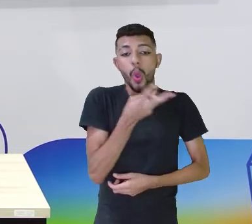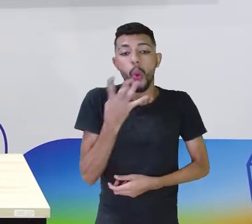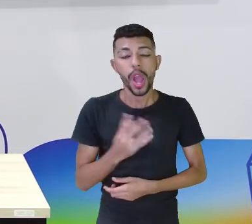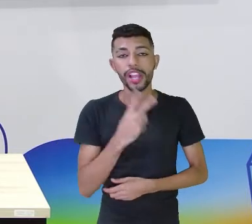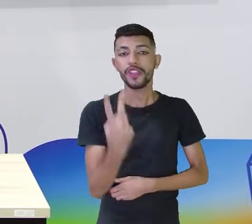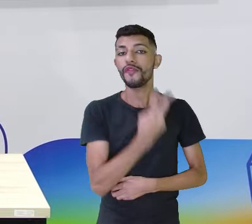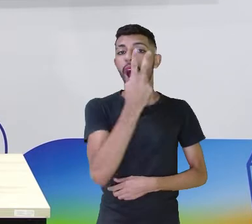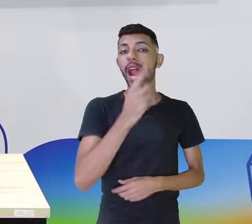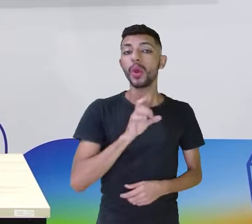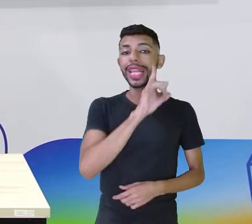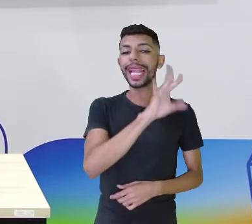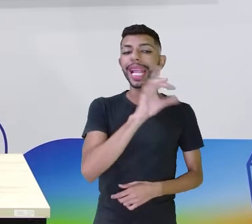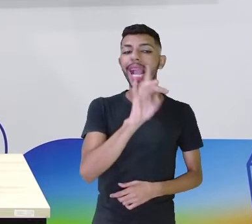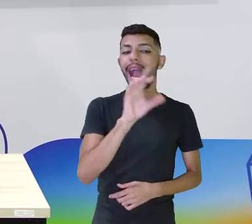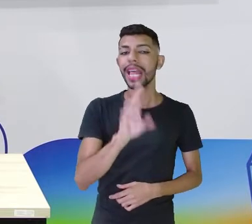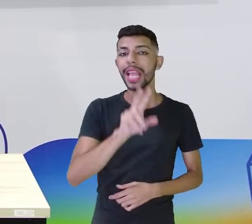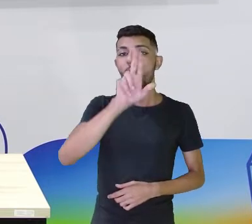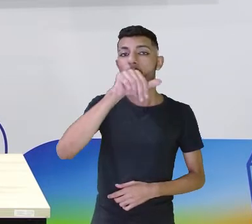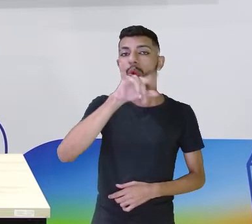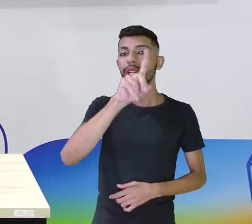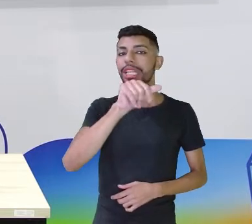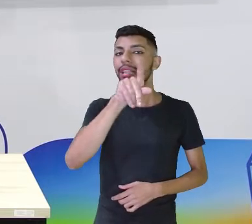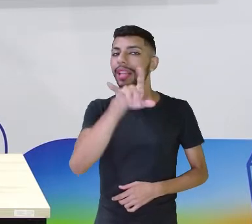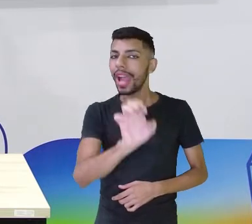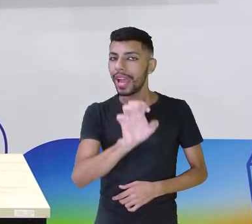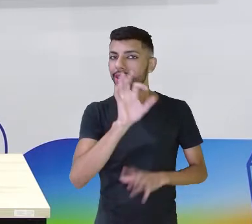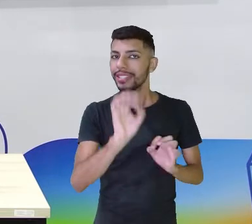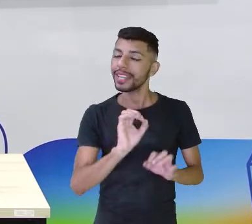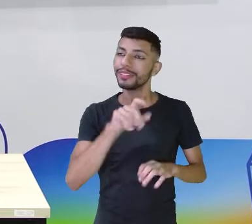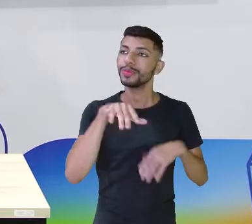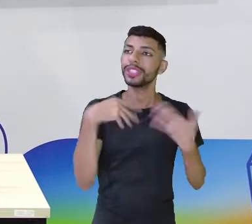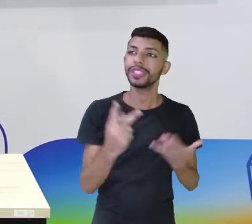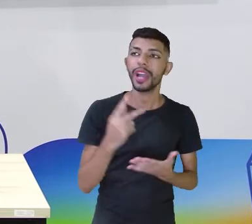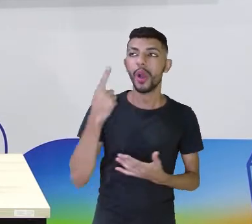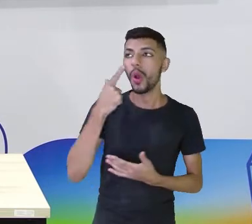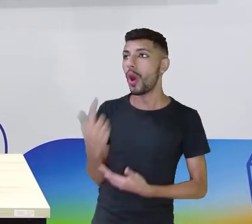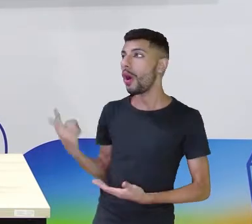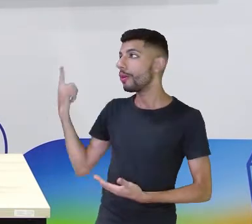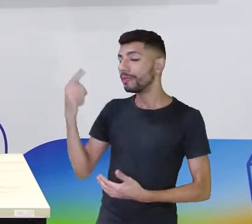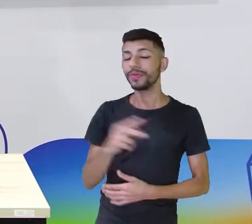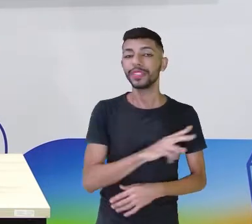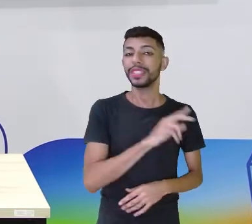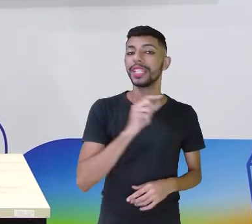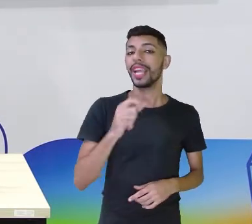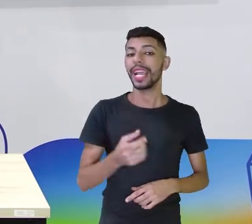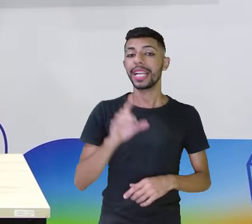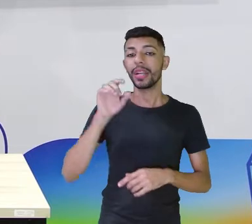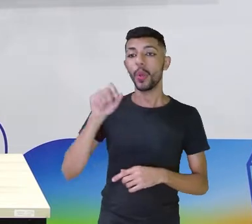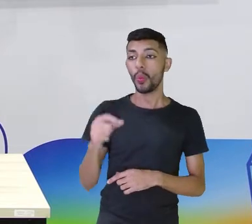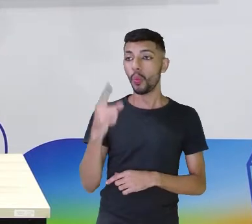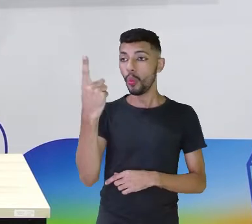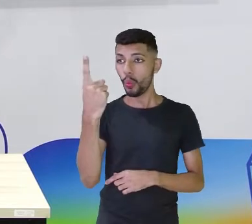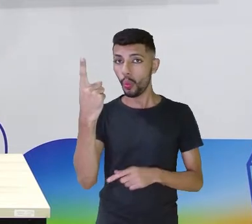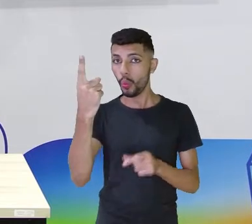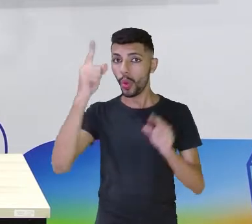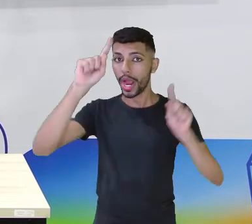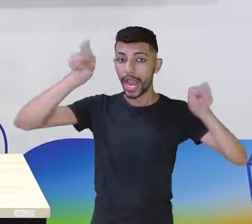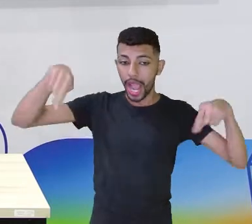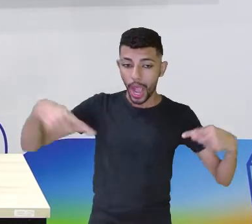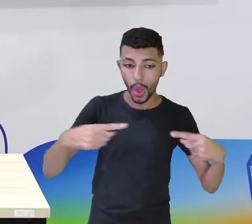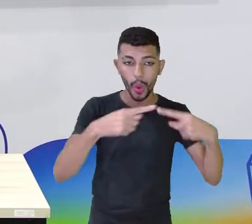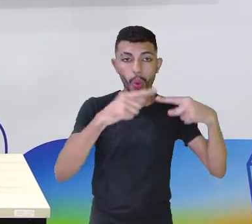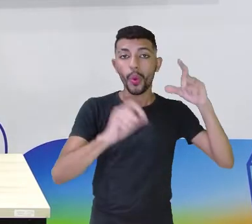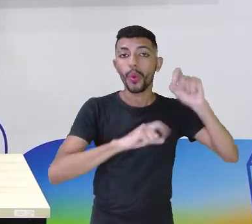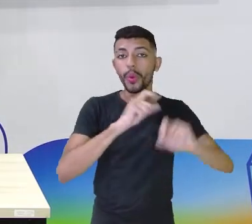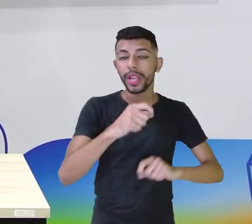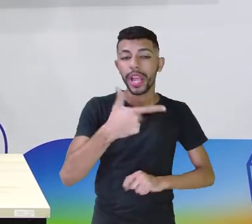Então, cada 1 metro, cada 1 centímetro equivale ao tamanho real 200 metros.